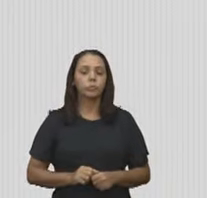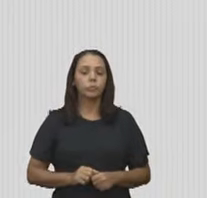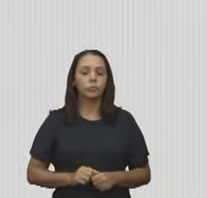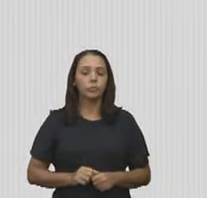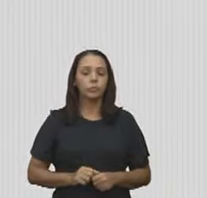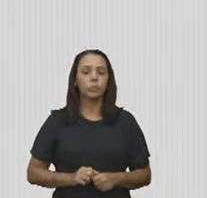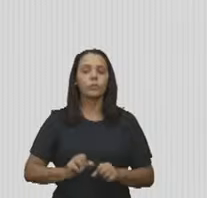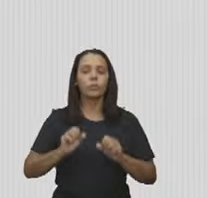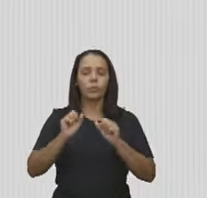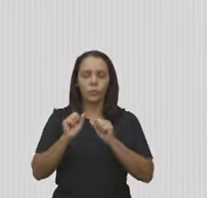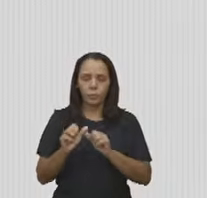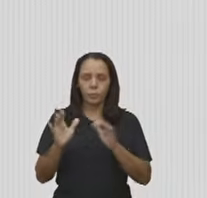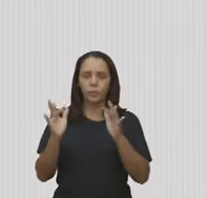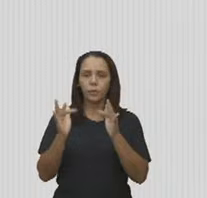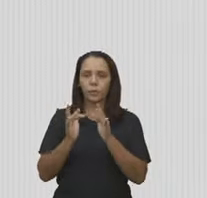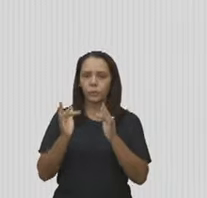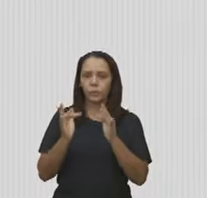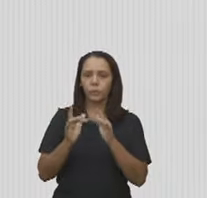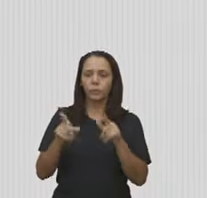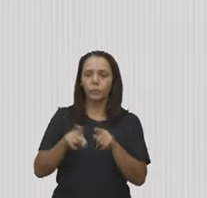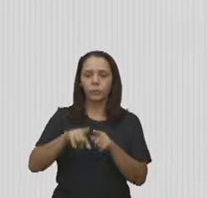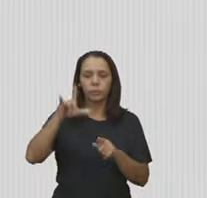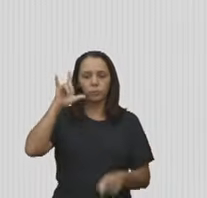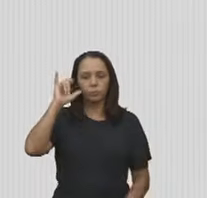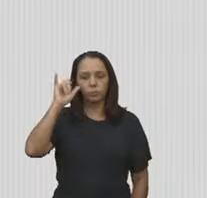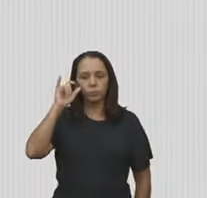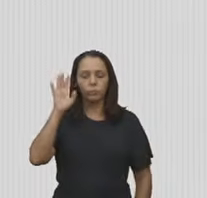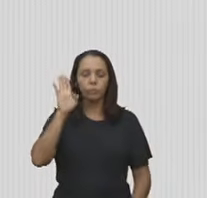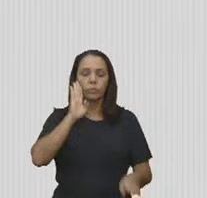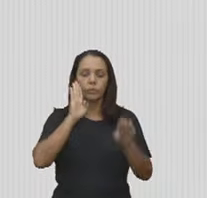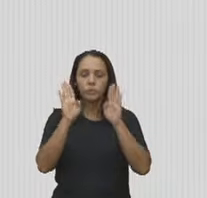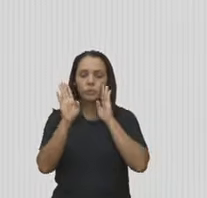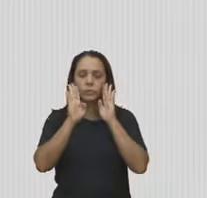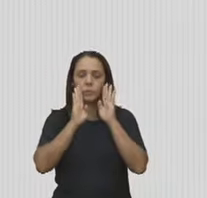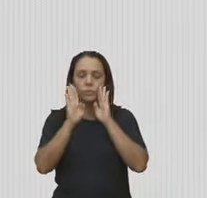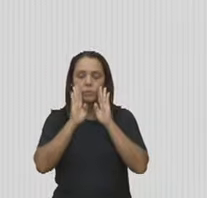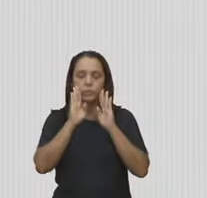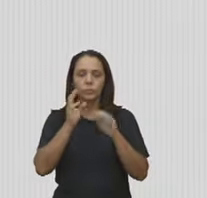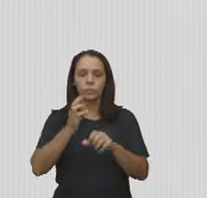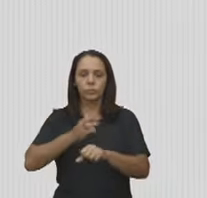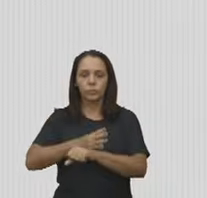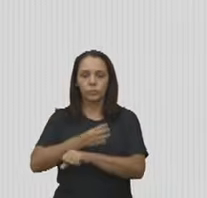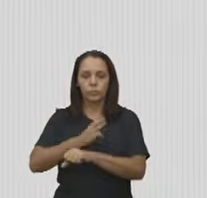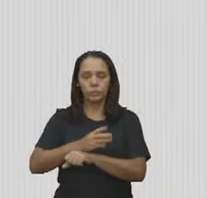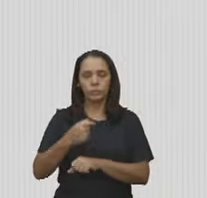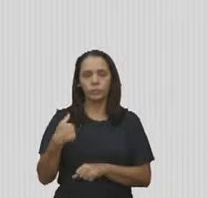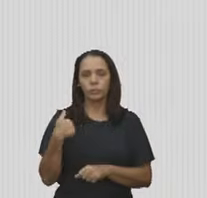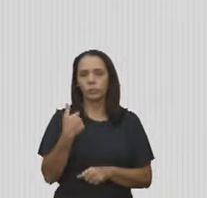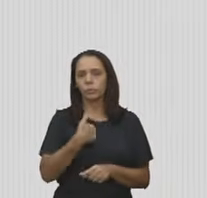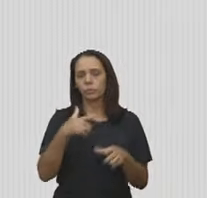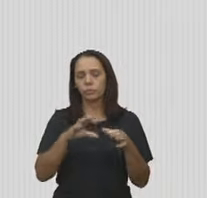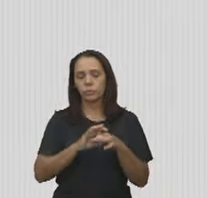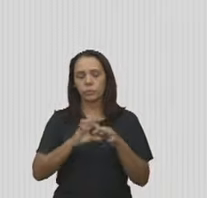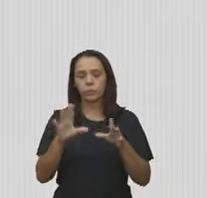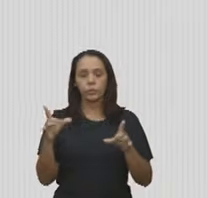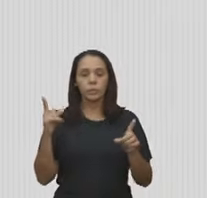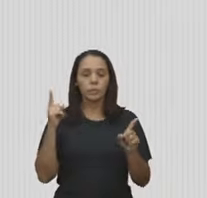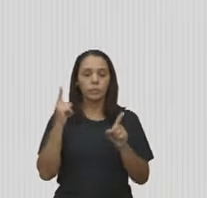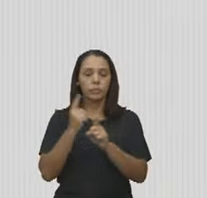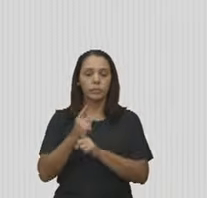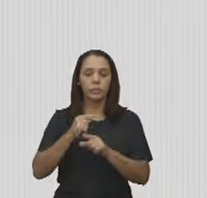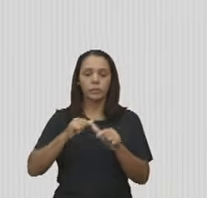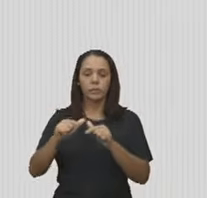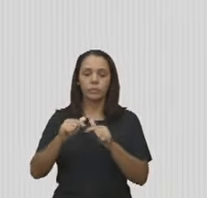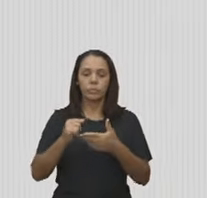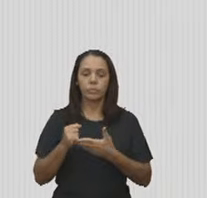qualquer momento do dia ou da noite com o Instagram, com o Facebook, também com o WhatsApp lá no início. A gente está sempre disponível para atender e